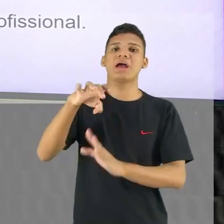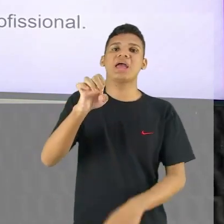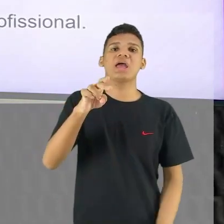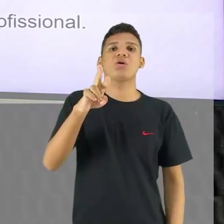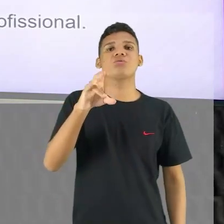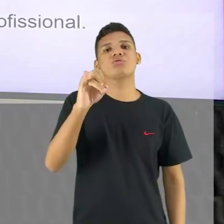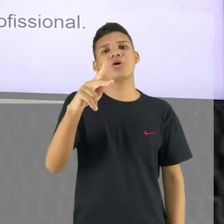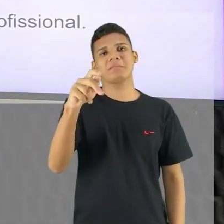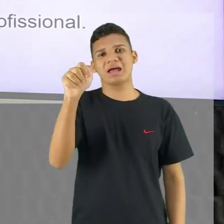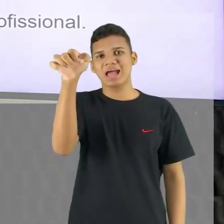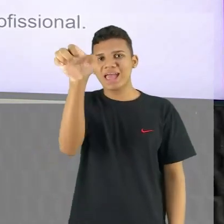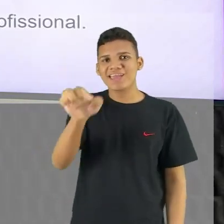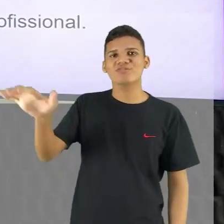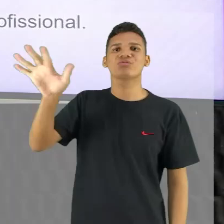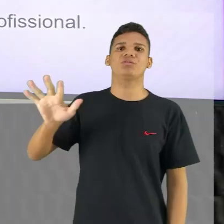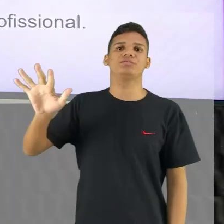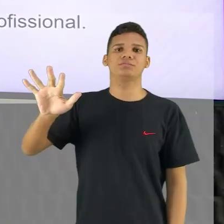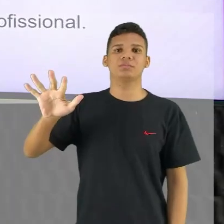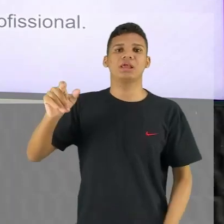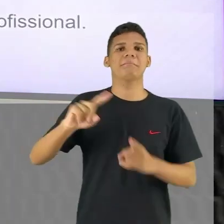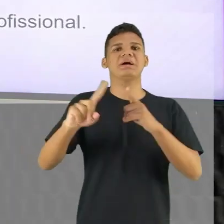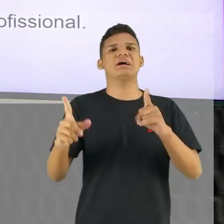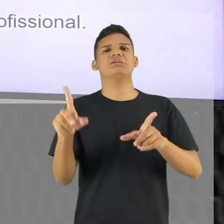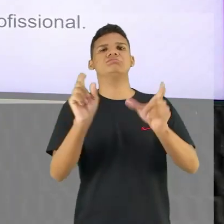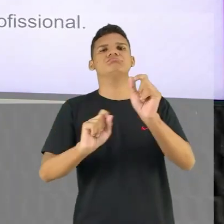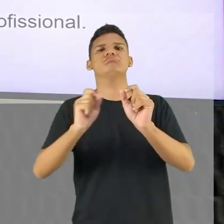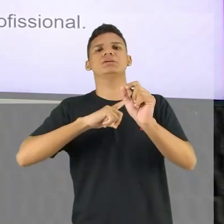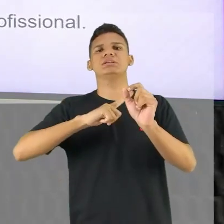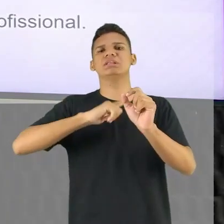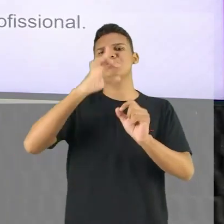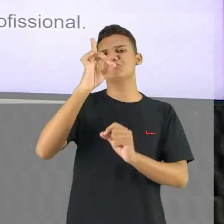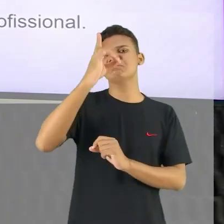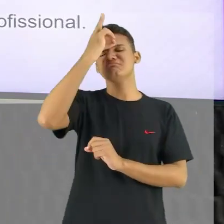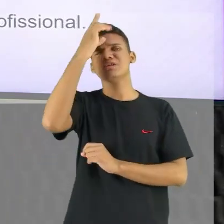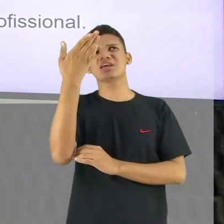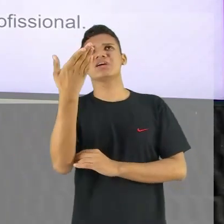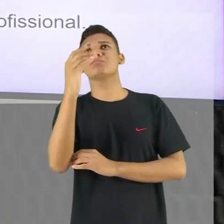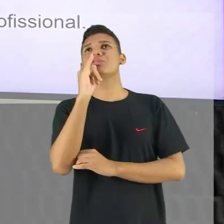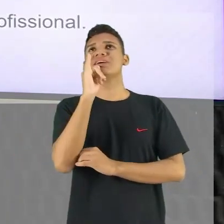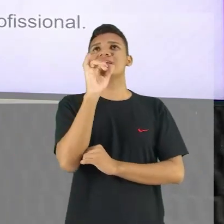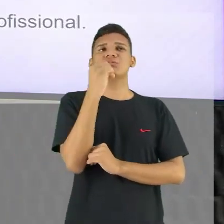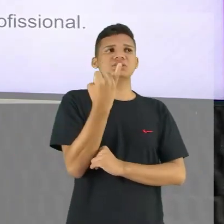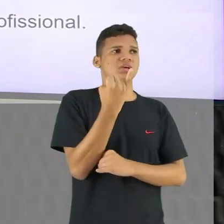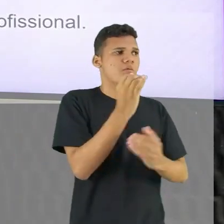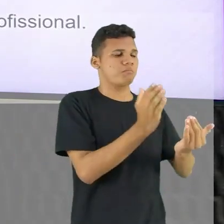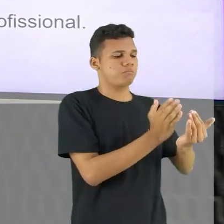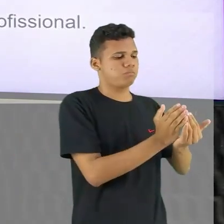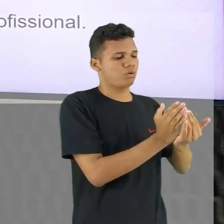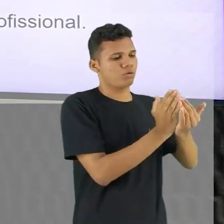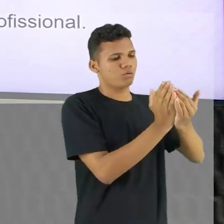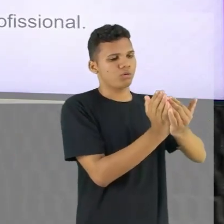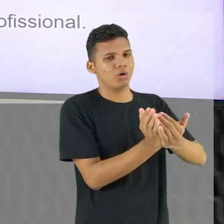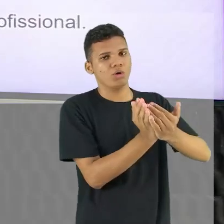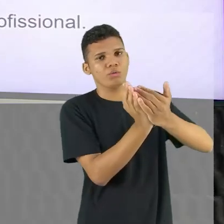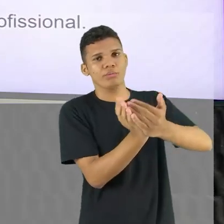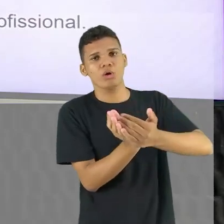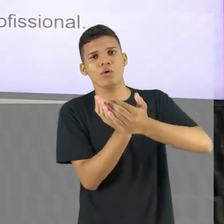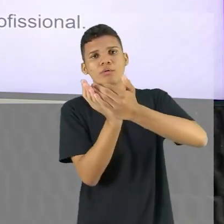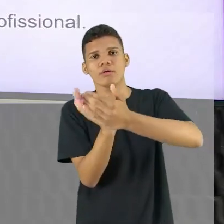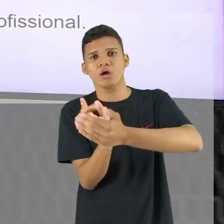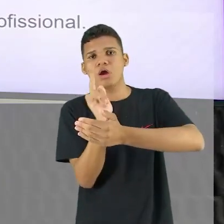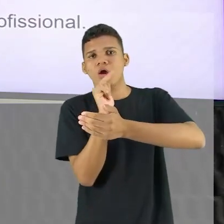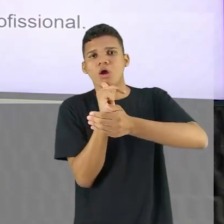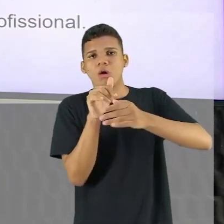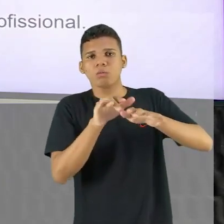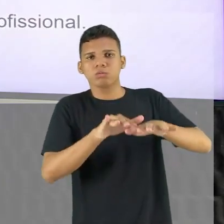vezes essa ideia do atravessar, né, de você cruzar uma região marítima,